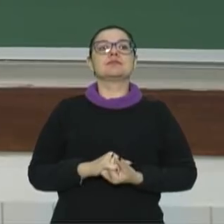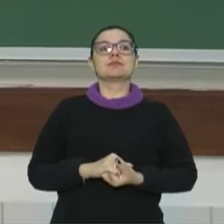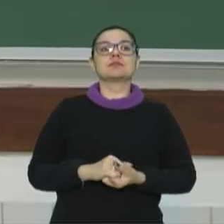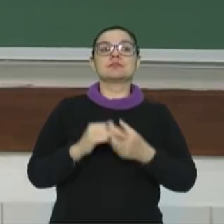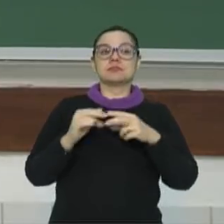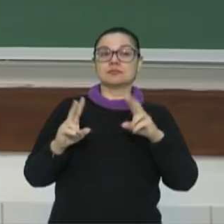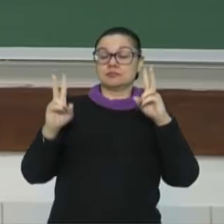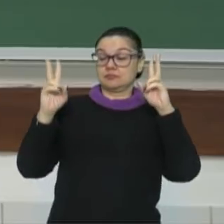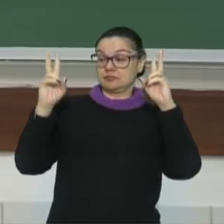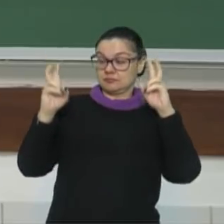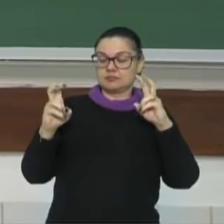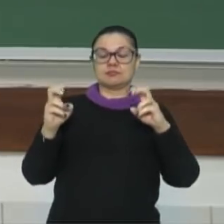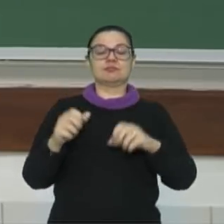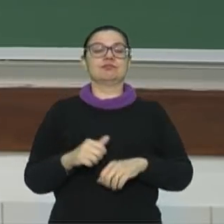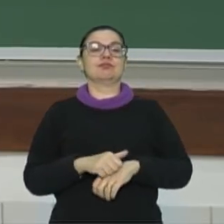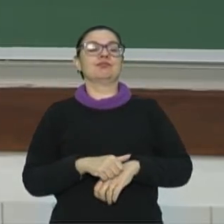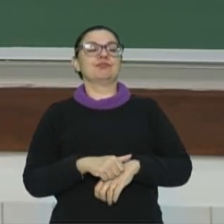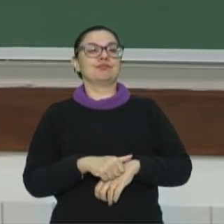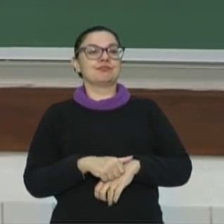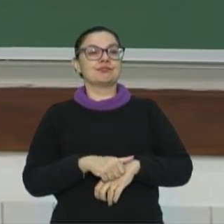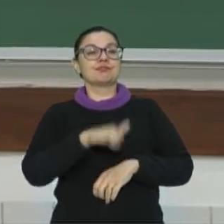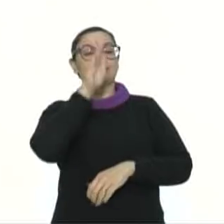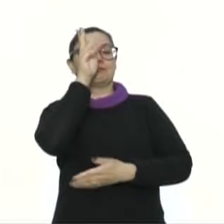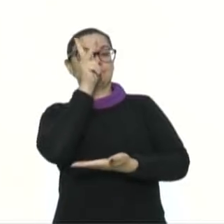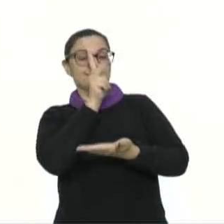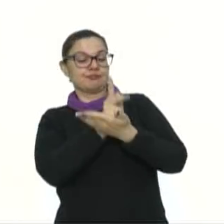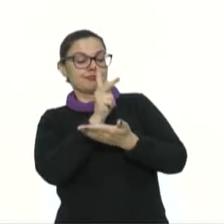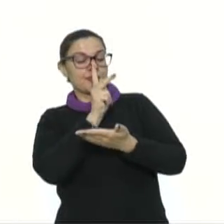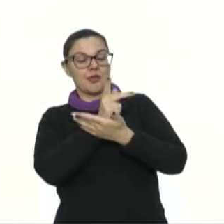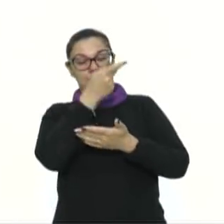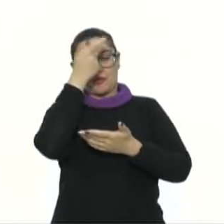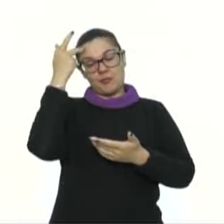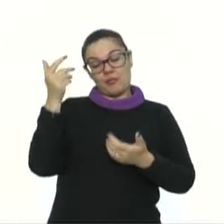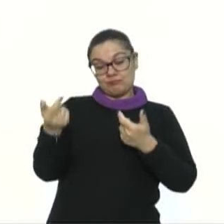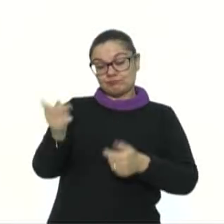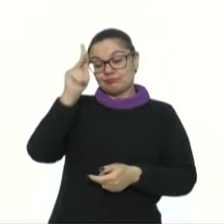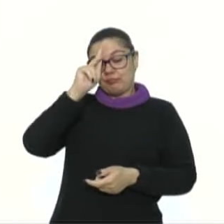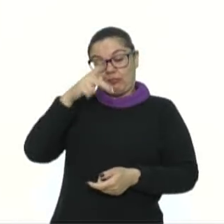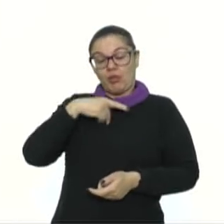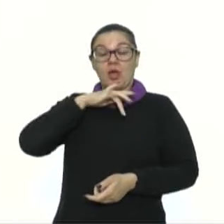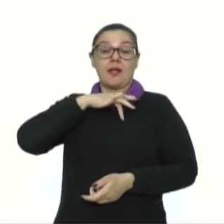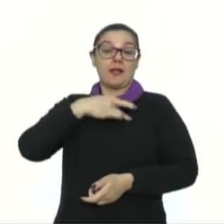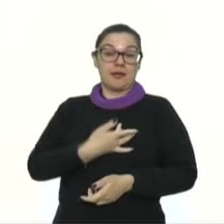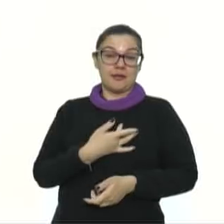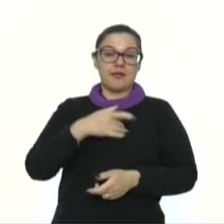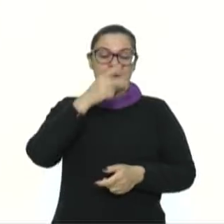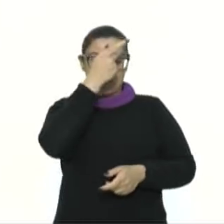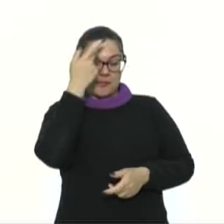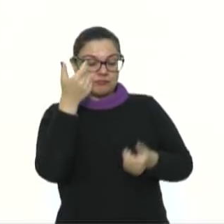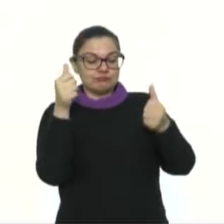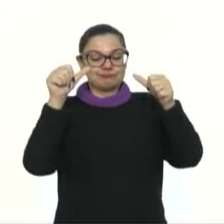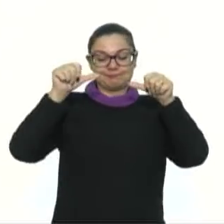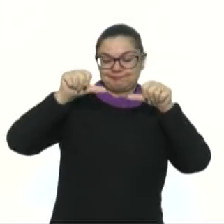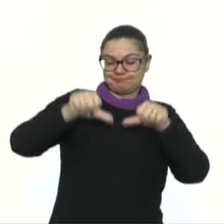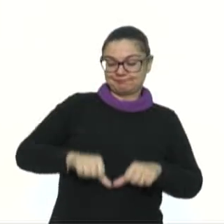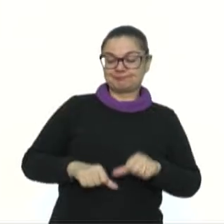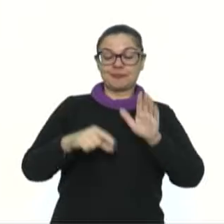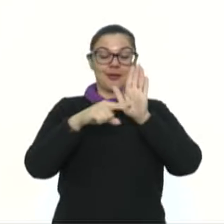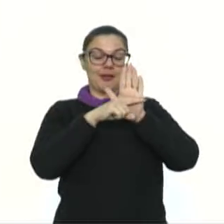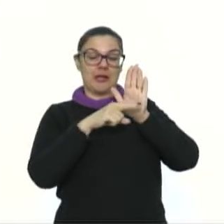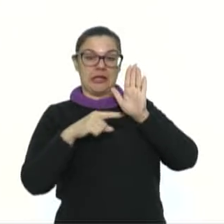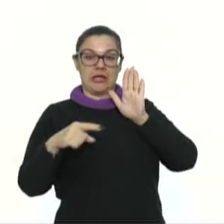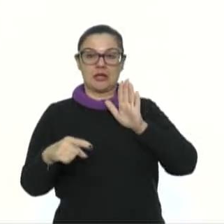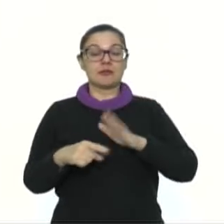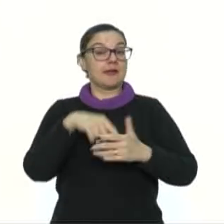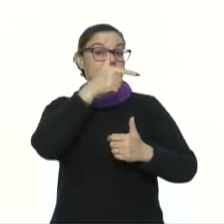parágrafo 6. Abre aspas. Em geral, quem se faz de vítima são pessoas com baixa autoestima, que receberam